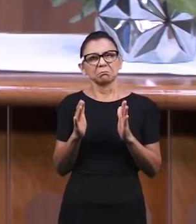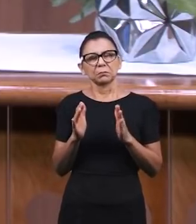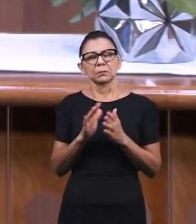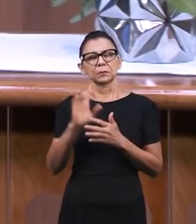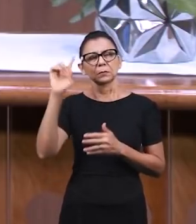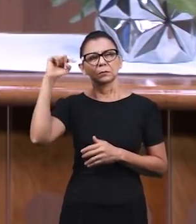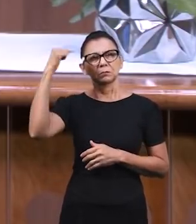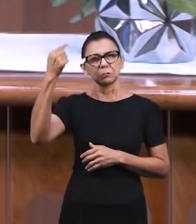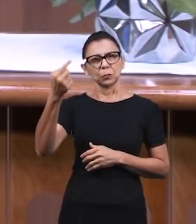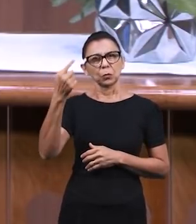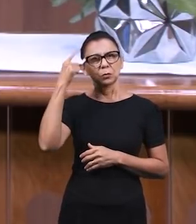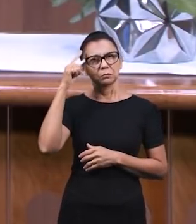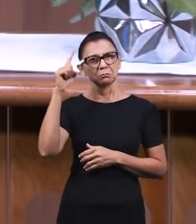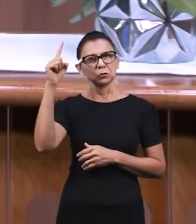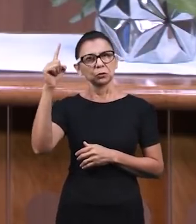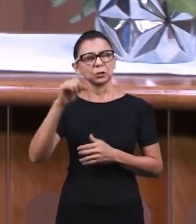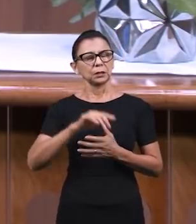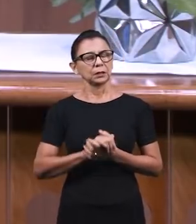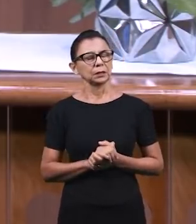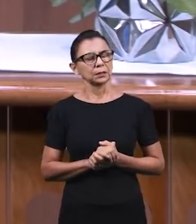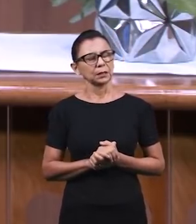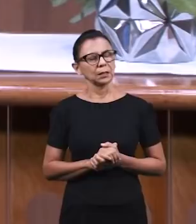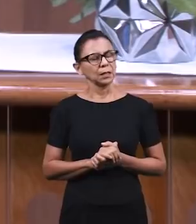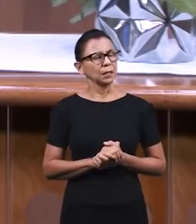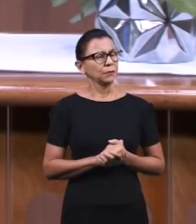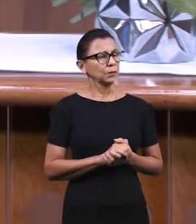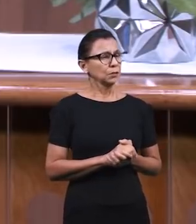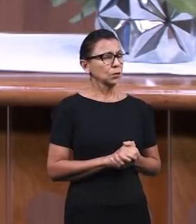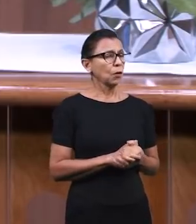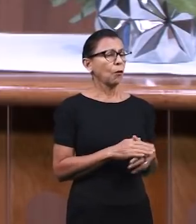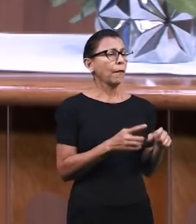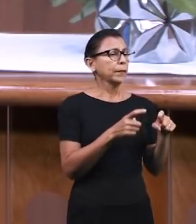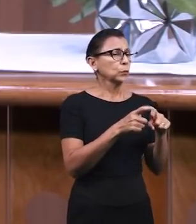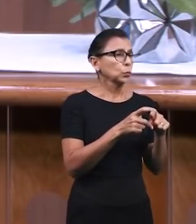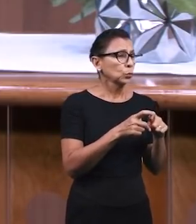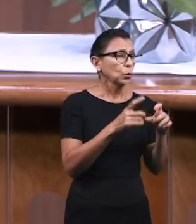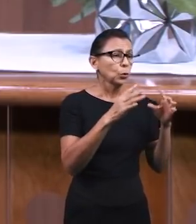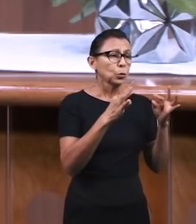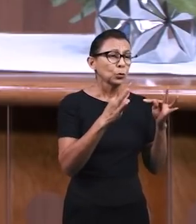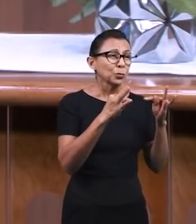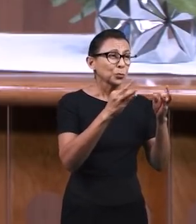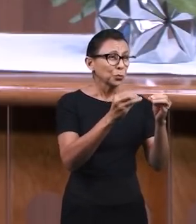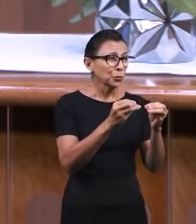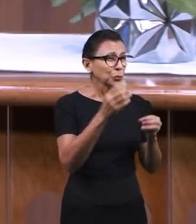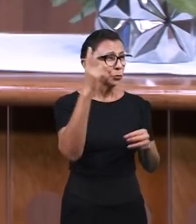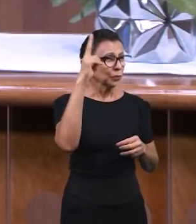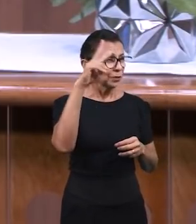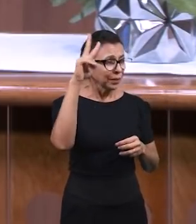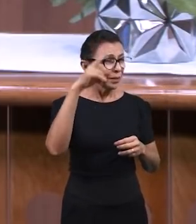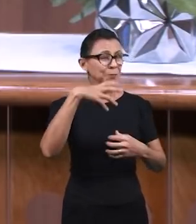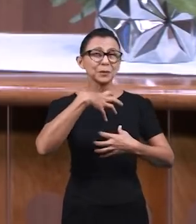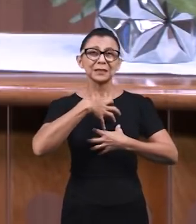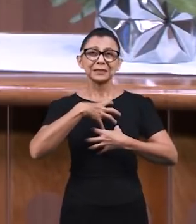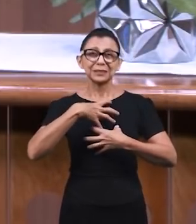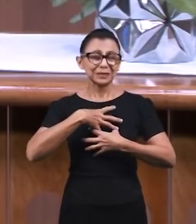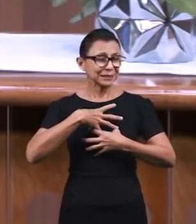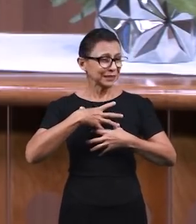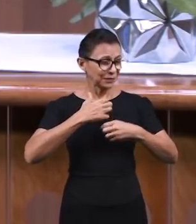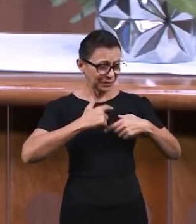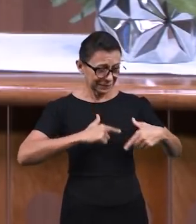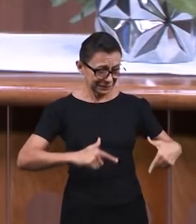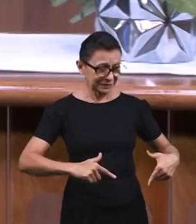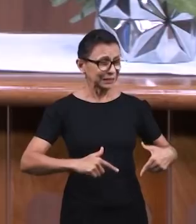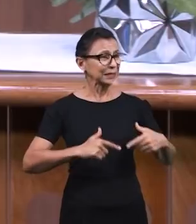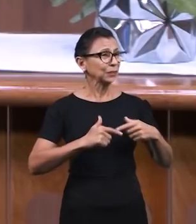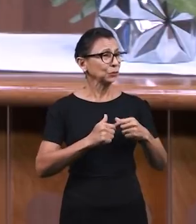de outros dias: tudo aquilo que eu sentia desapareceu, tudo aquilo foi embora, eu